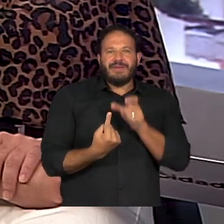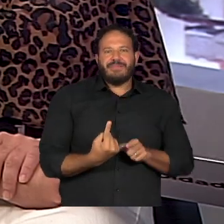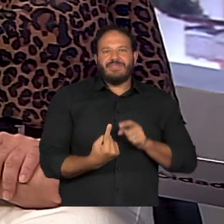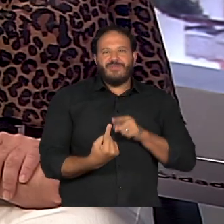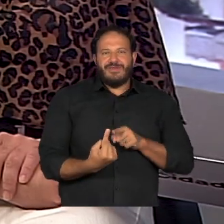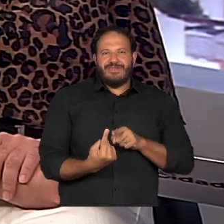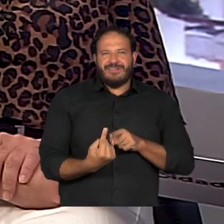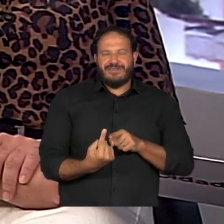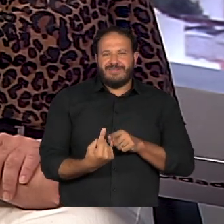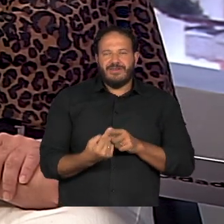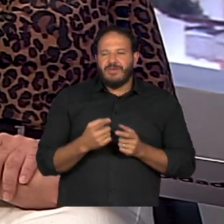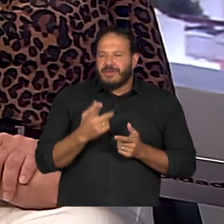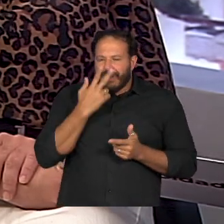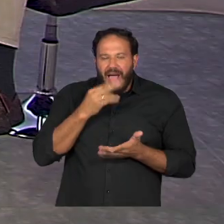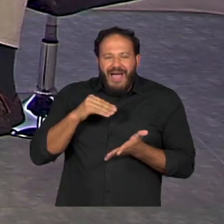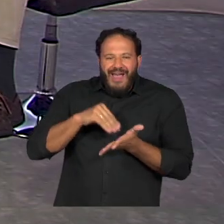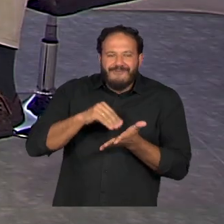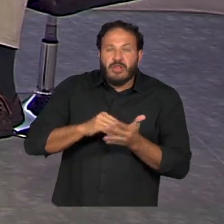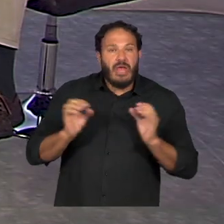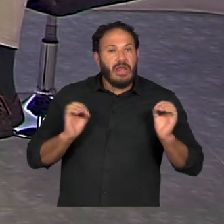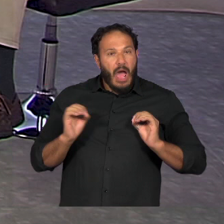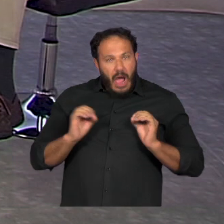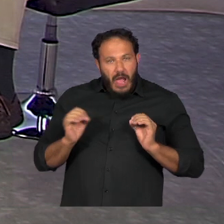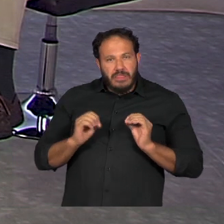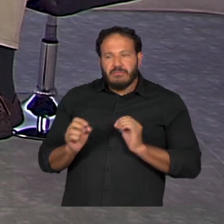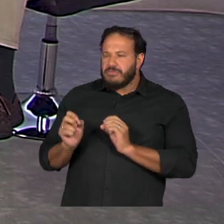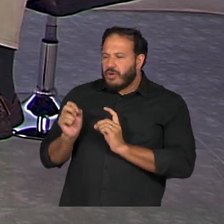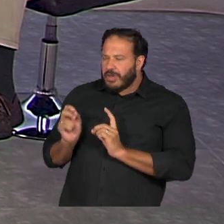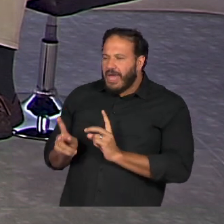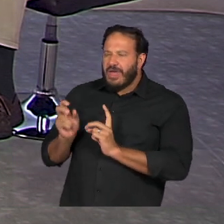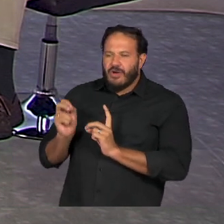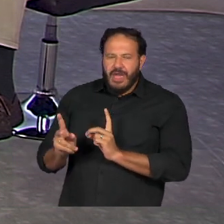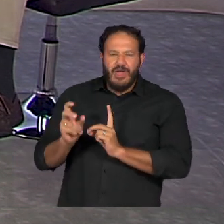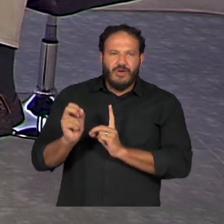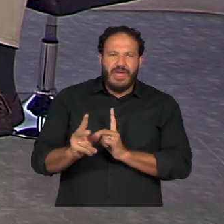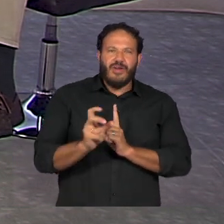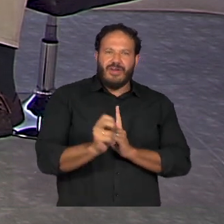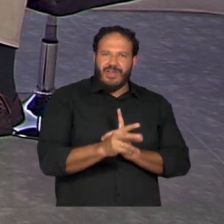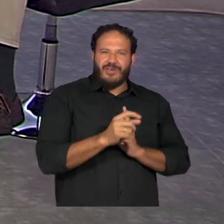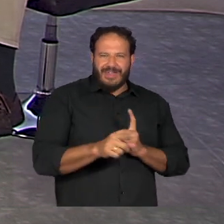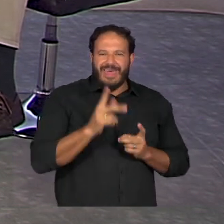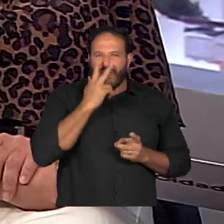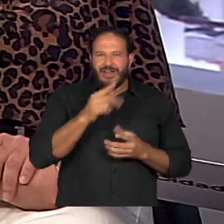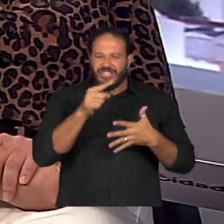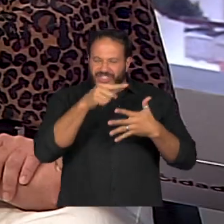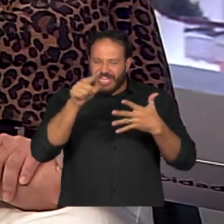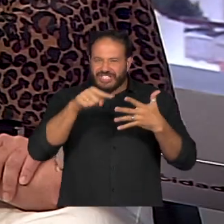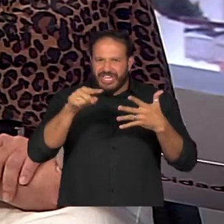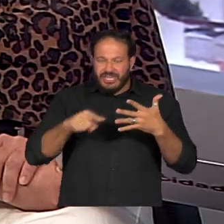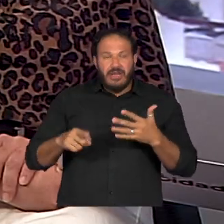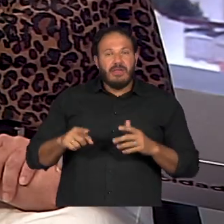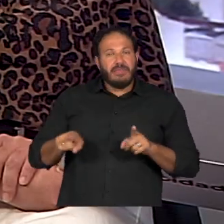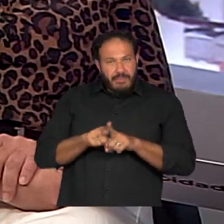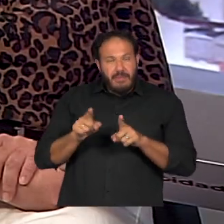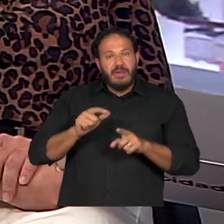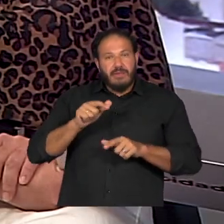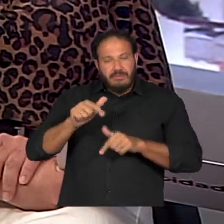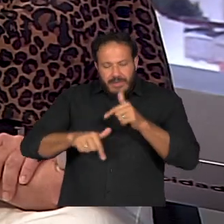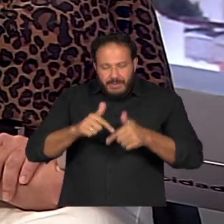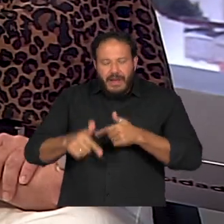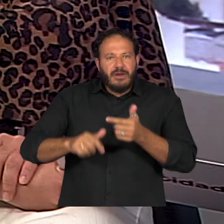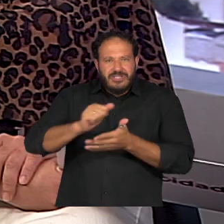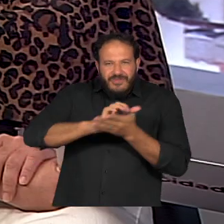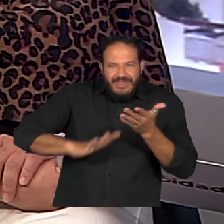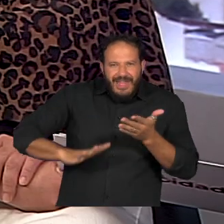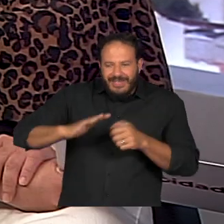deixando nenhuma aresta ou seja tá tudo ali envolvido até mesmo as atividades externas eles têm a preocupação